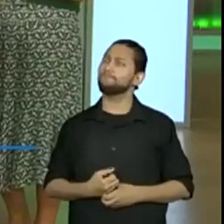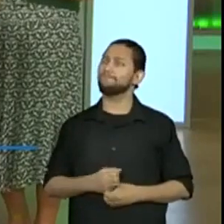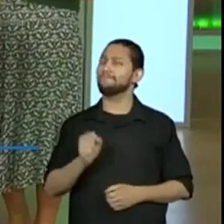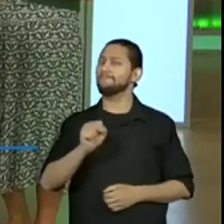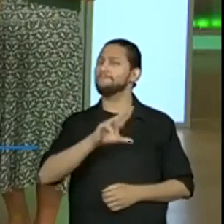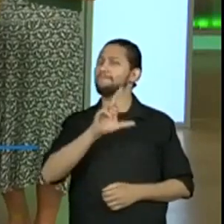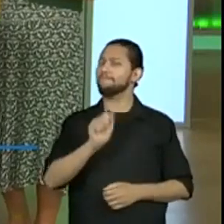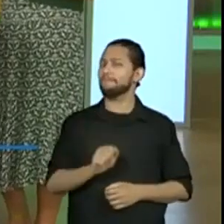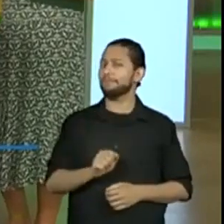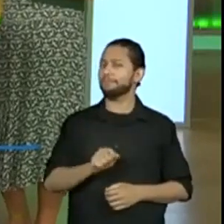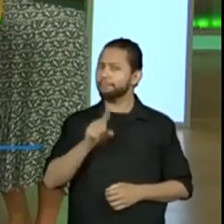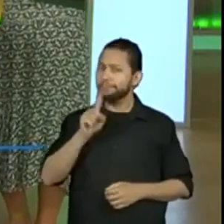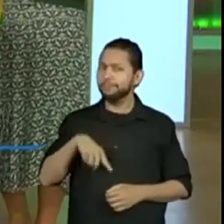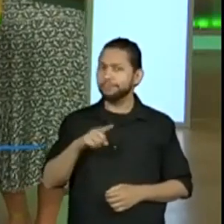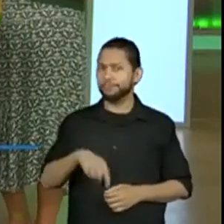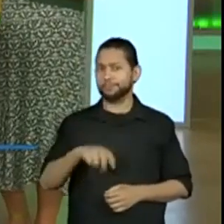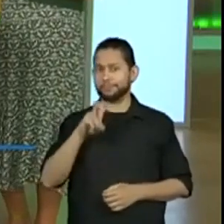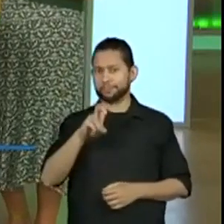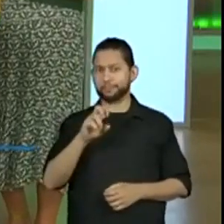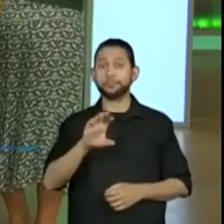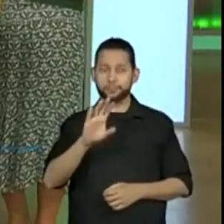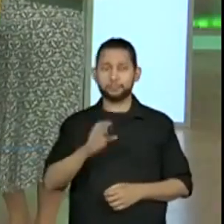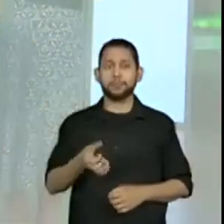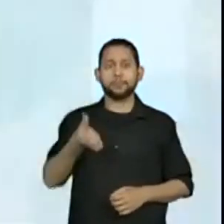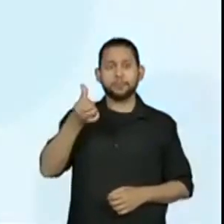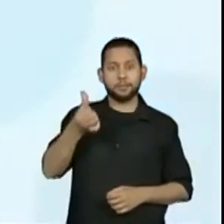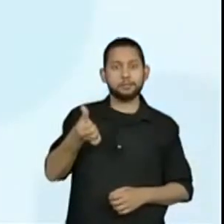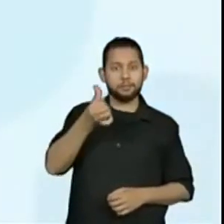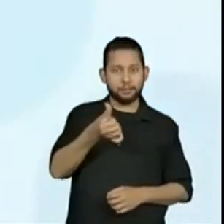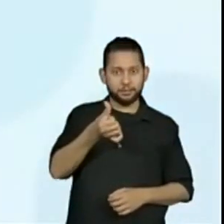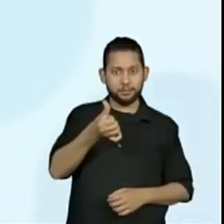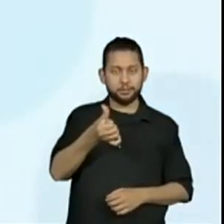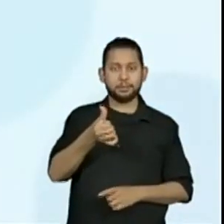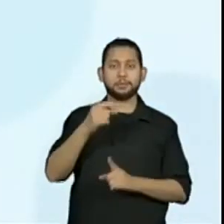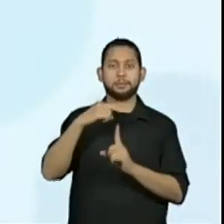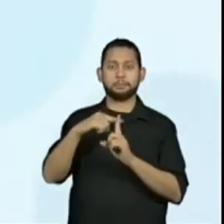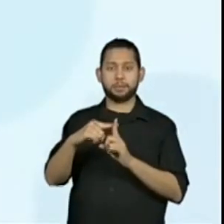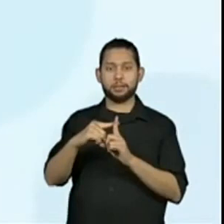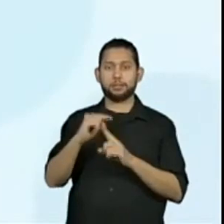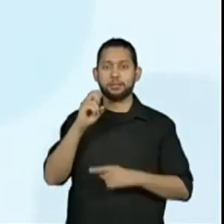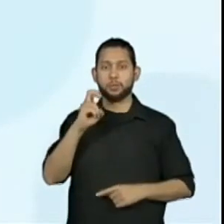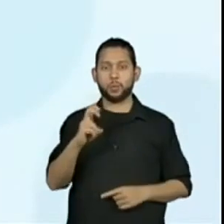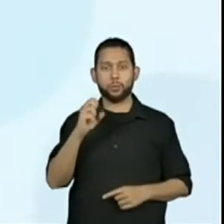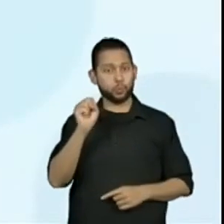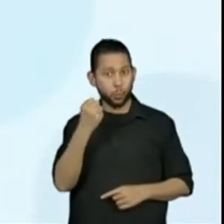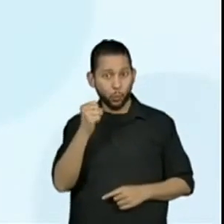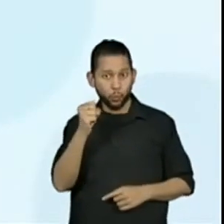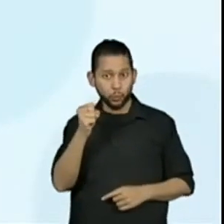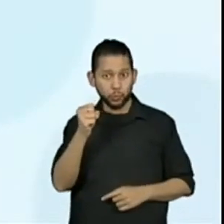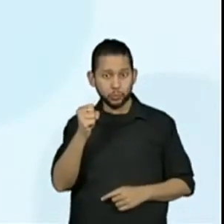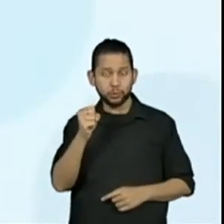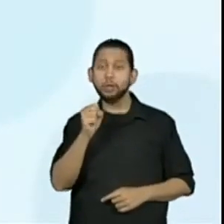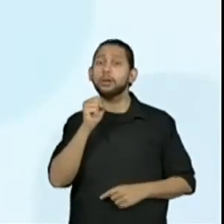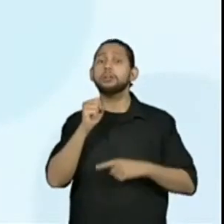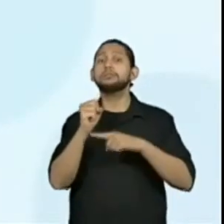será? Será que 66 mais 58 é igual a